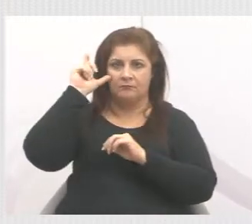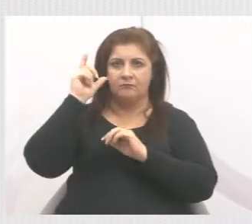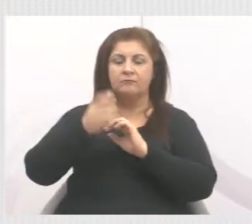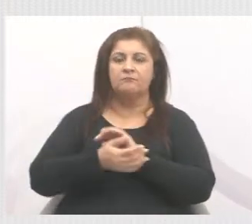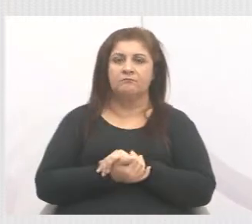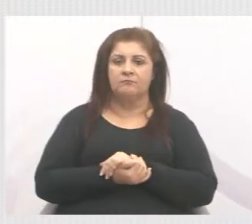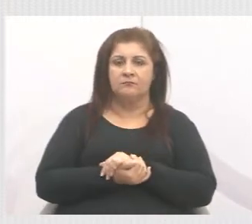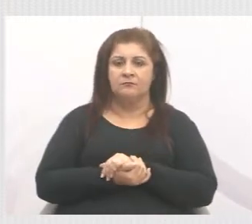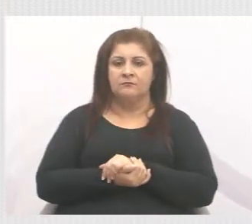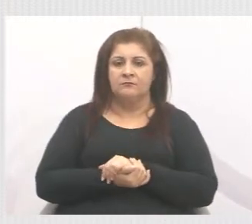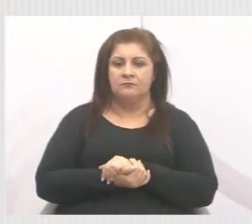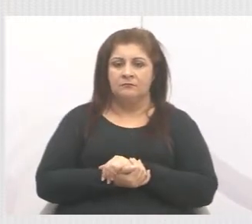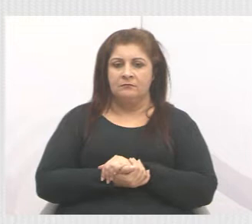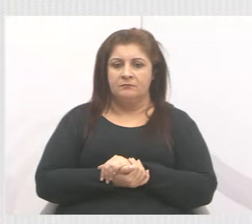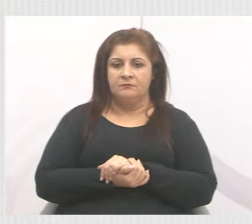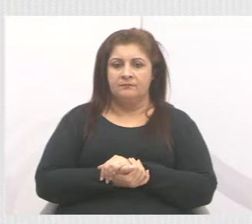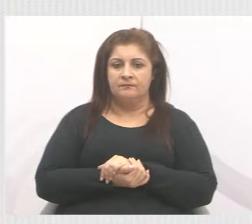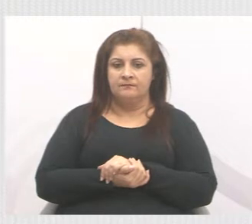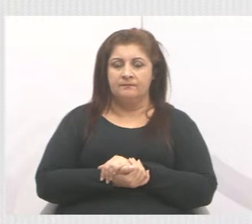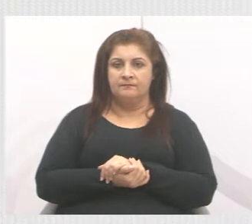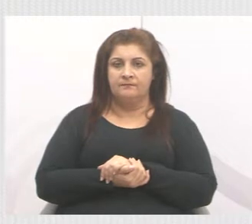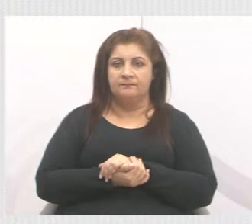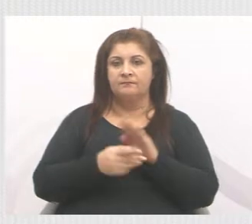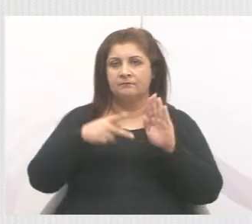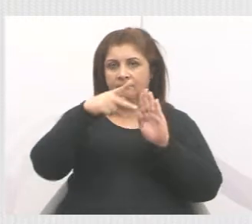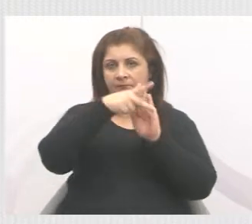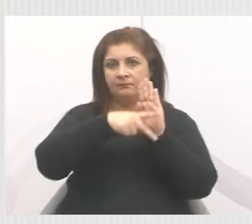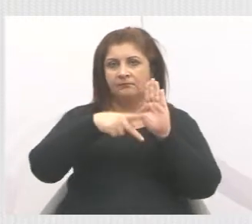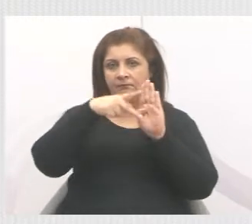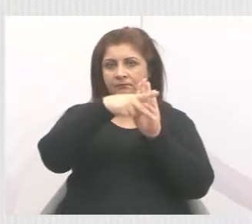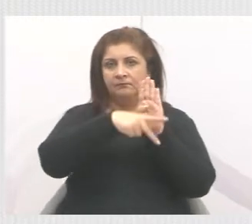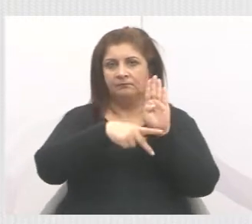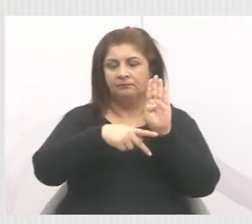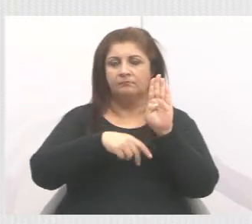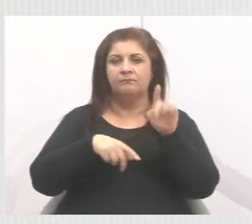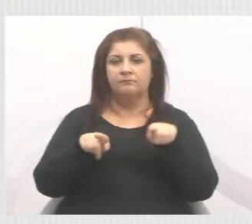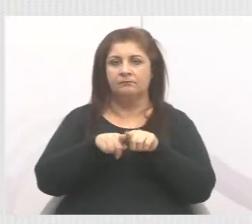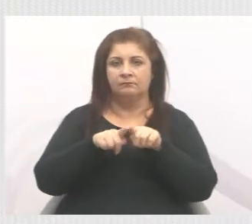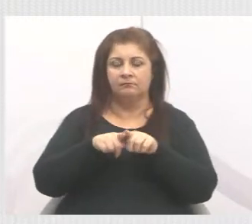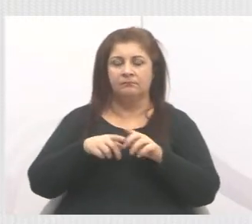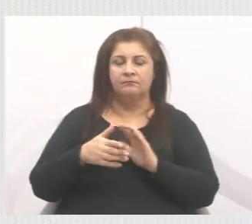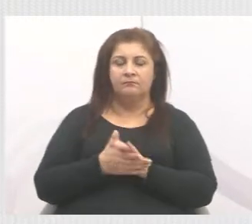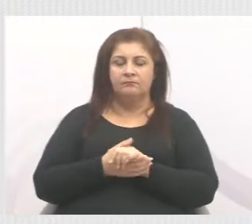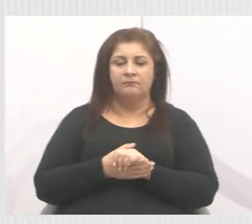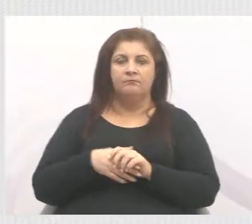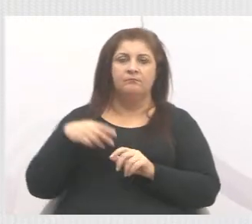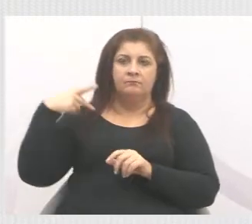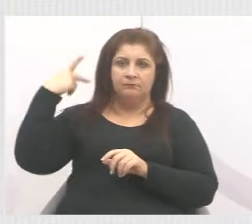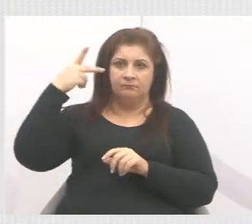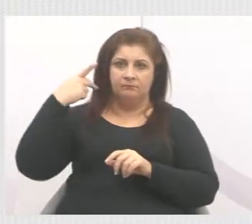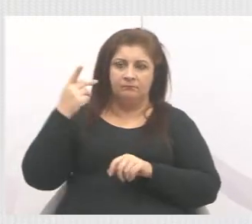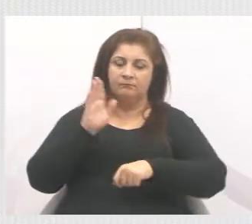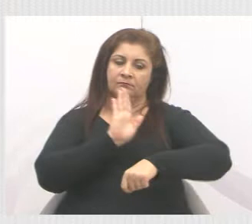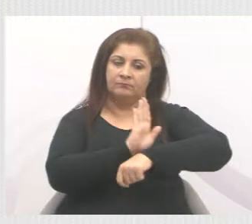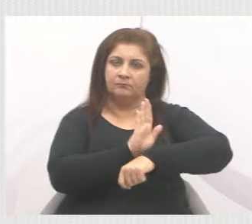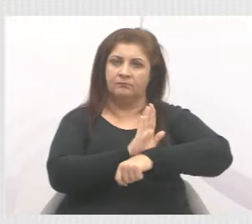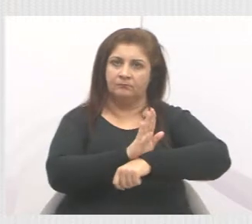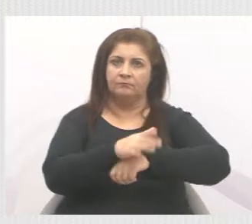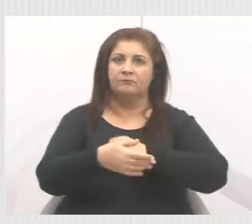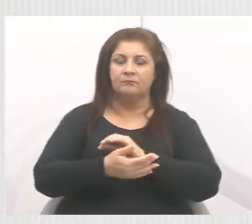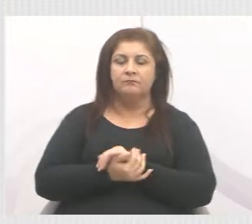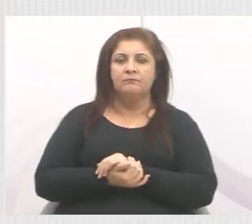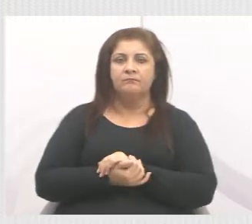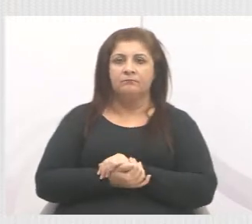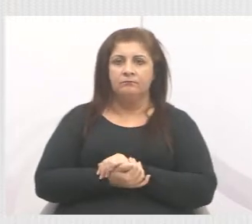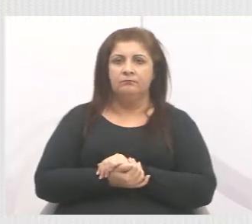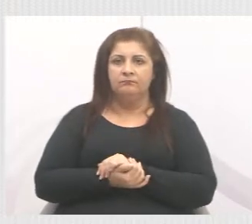essa semana, né? E o Bom Prato também, os nossos vereadores vão ajudar no custeio, né,